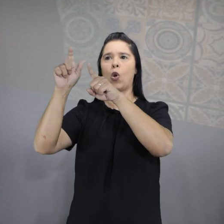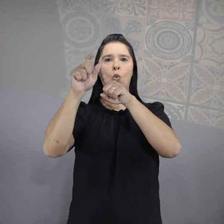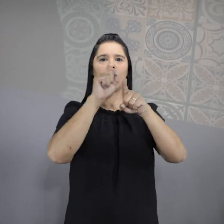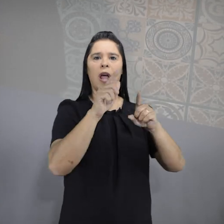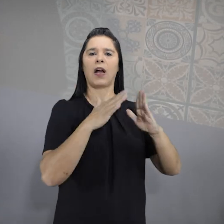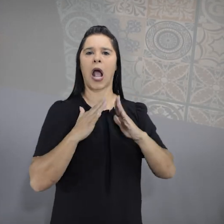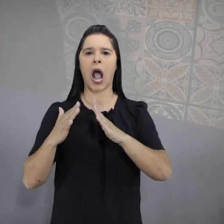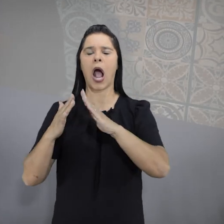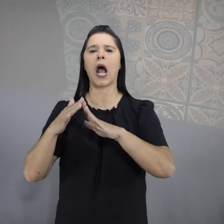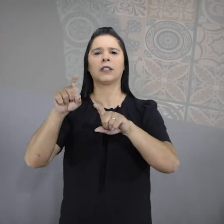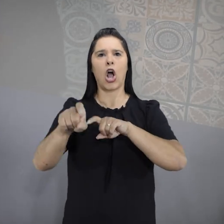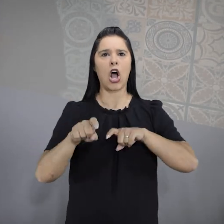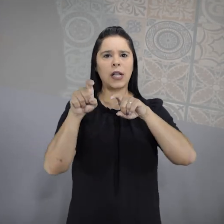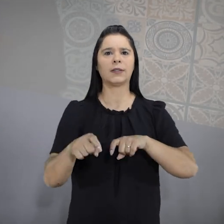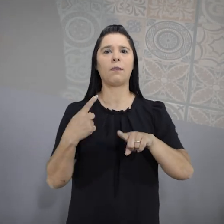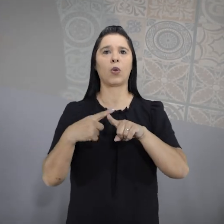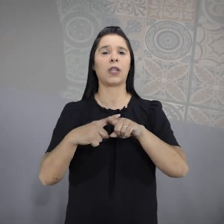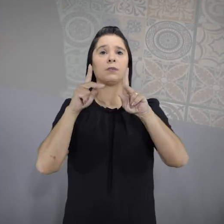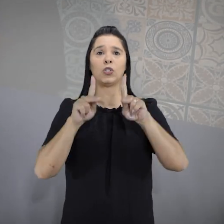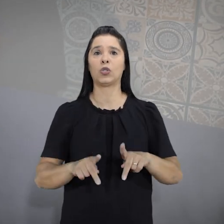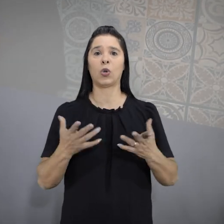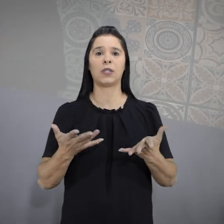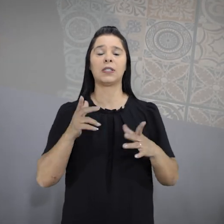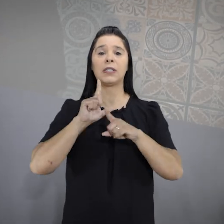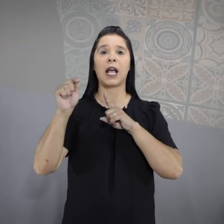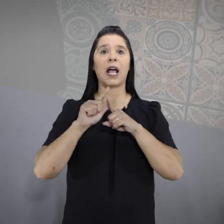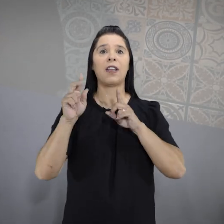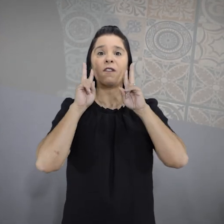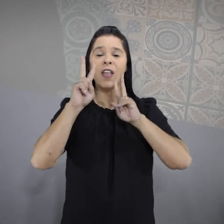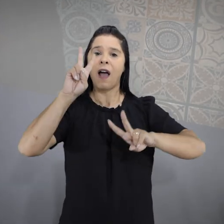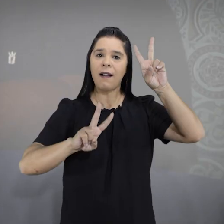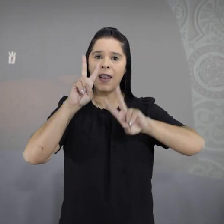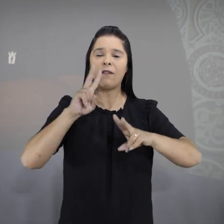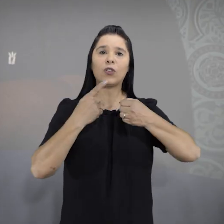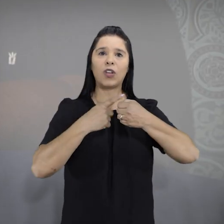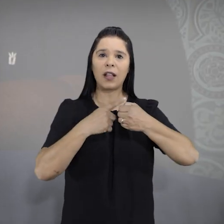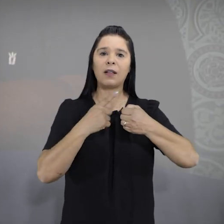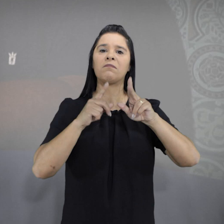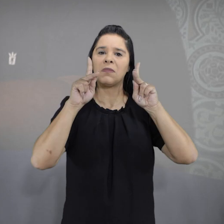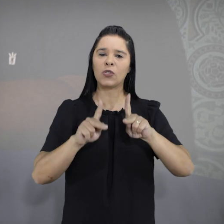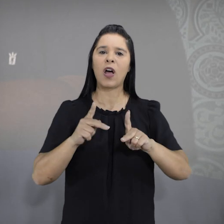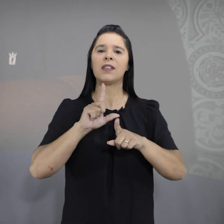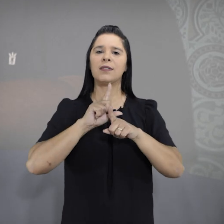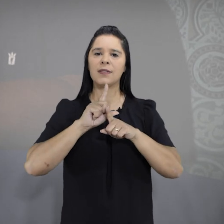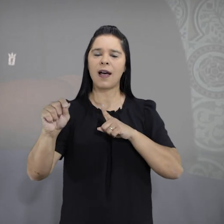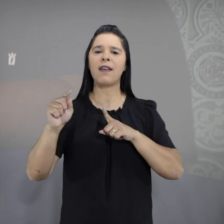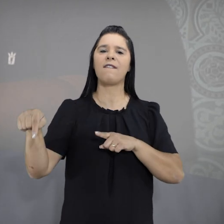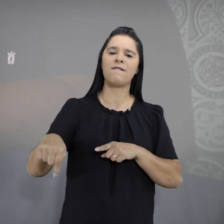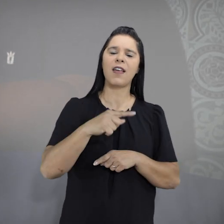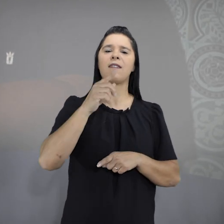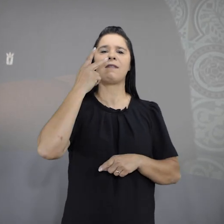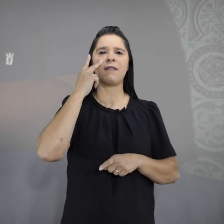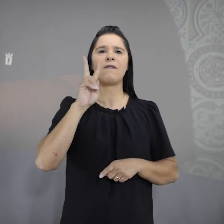roça, outro ia pra lá, alugava as casas, porque o pessoal saía e via assistir o carnaval de Tiradentes. Então o pessoal sai da cidade deles e